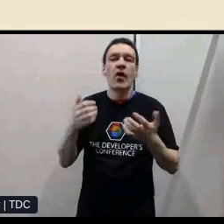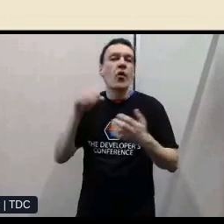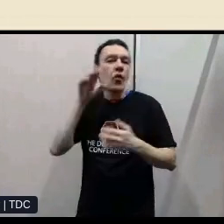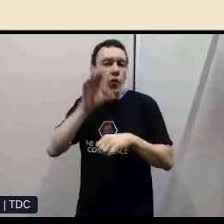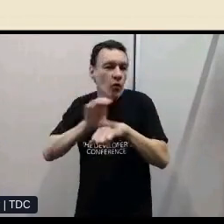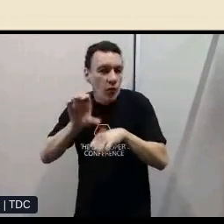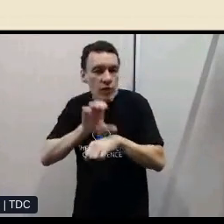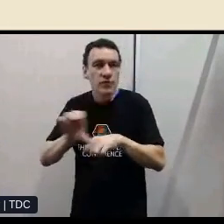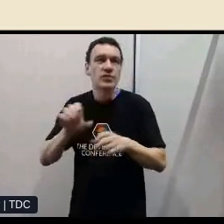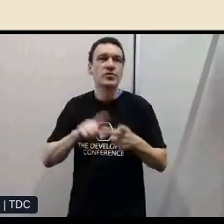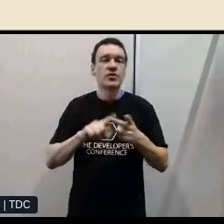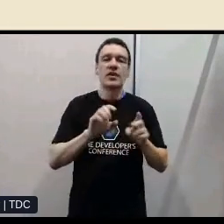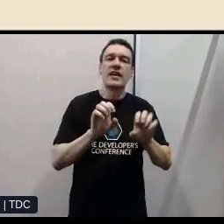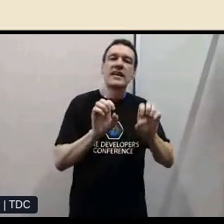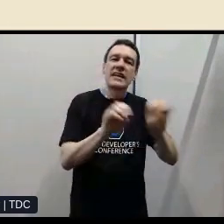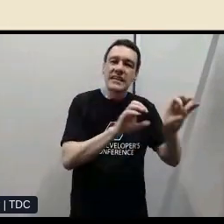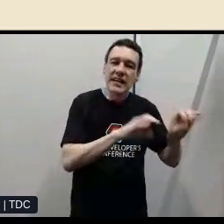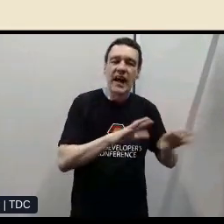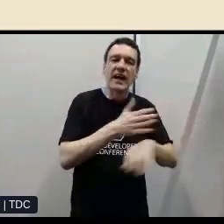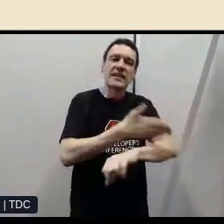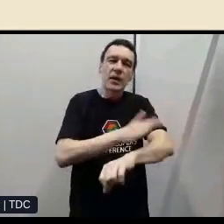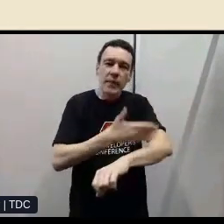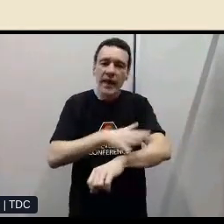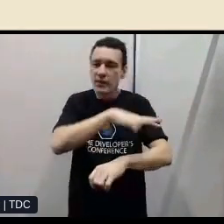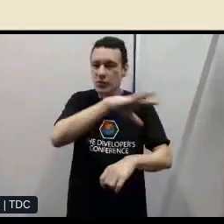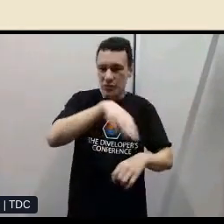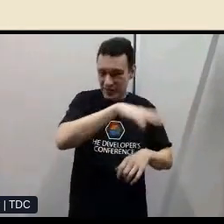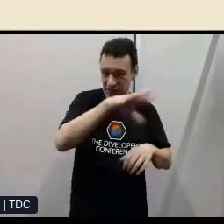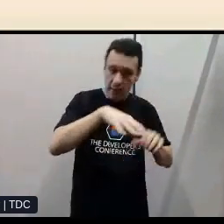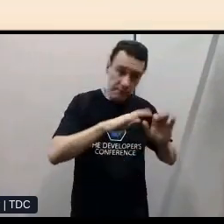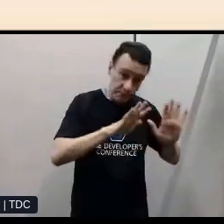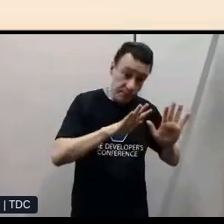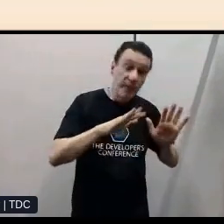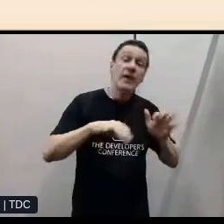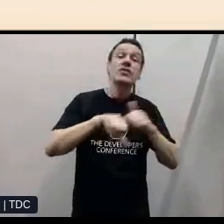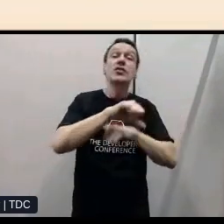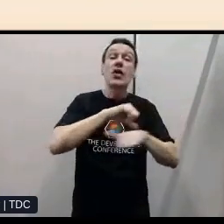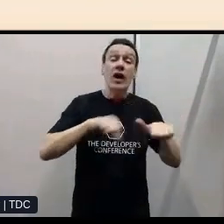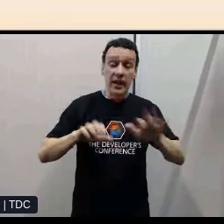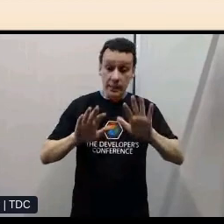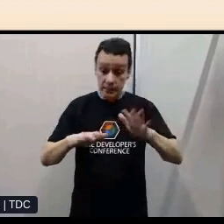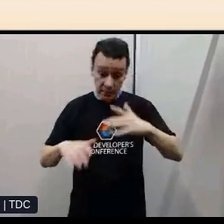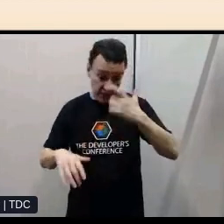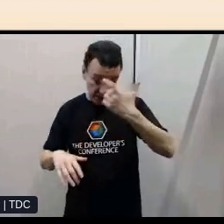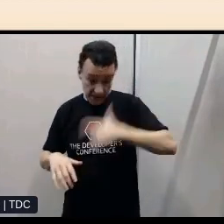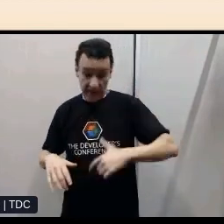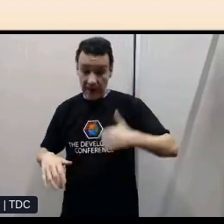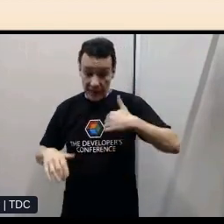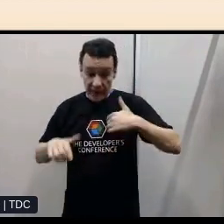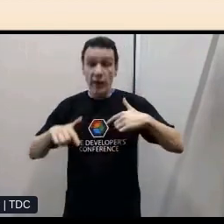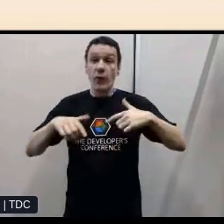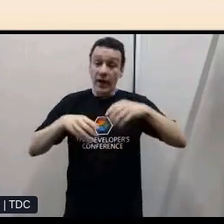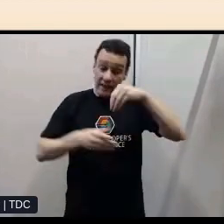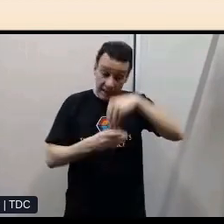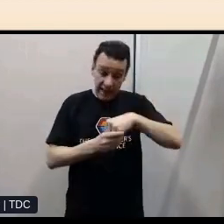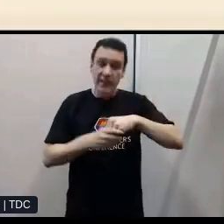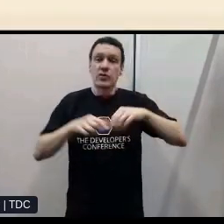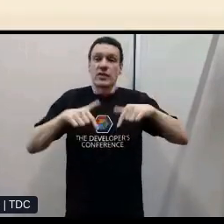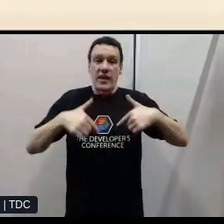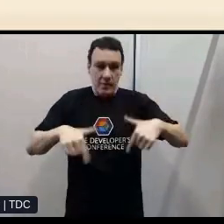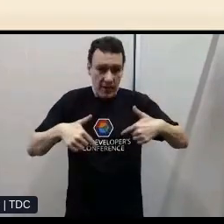que forneçam capacitação para as pessoas. E aí tem o outro lado, que é o nosso lado. são das pessoas que já estão trabalhando dentro dos times